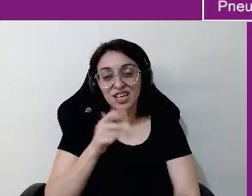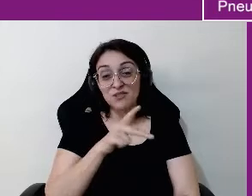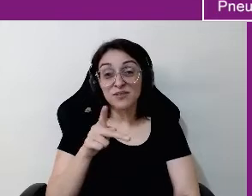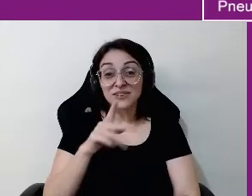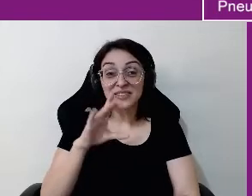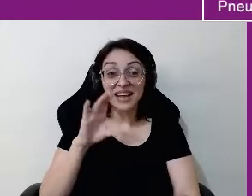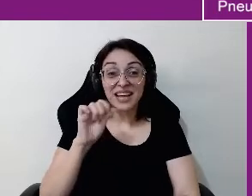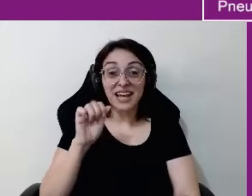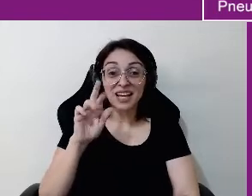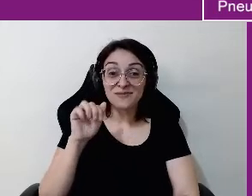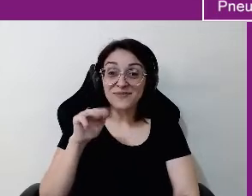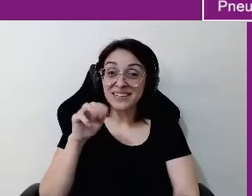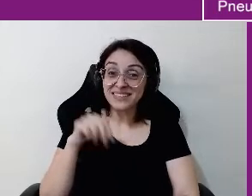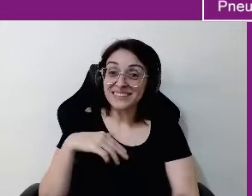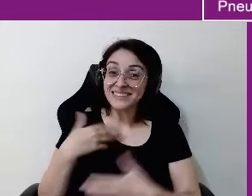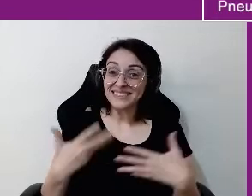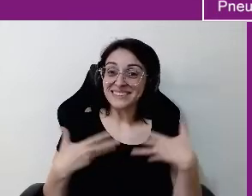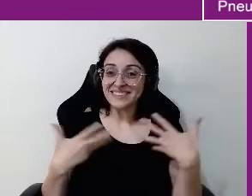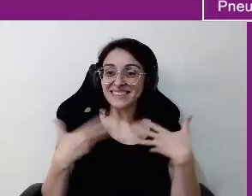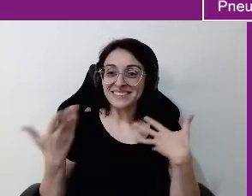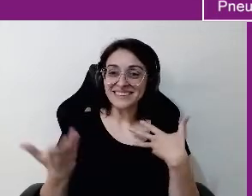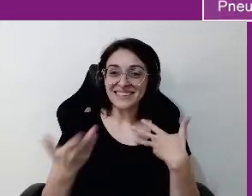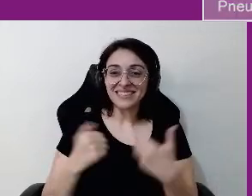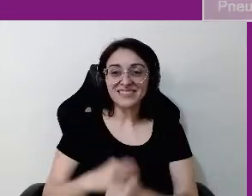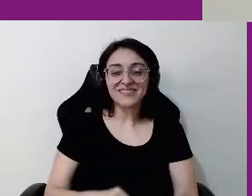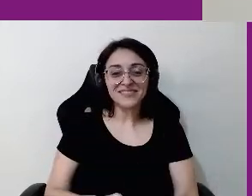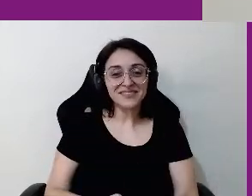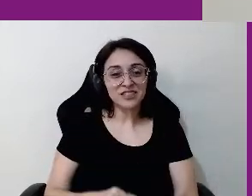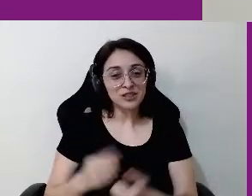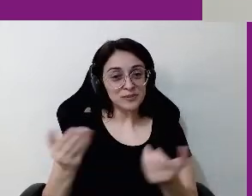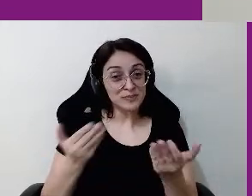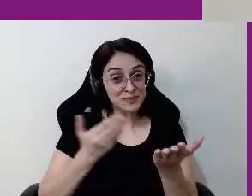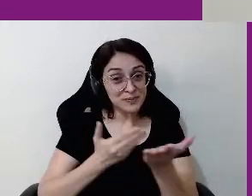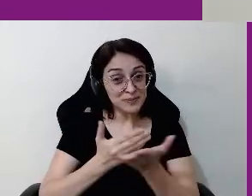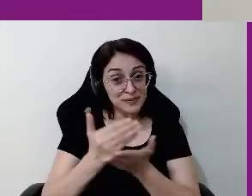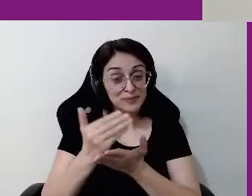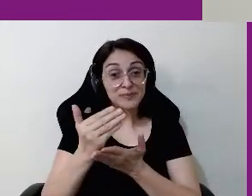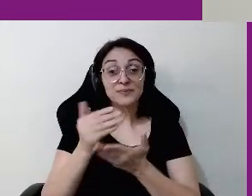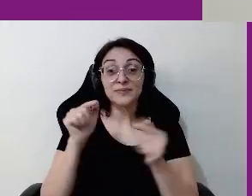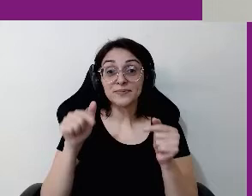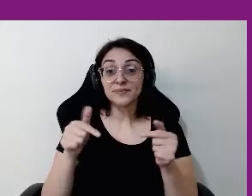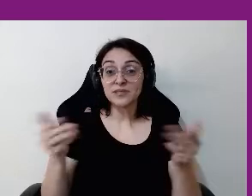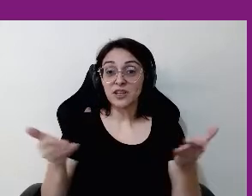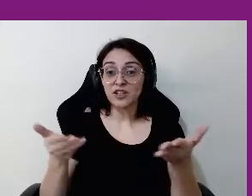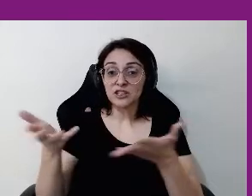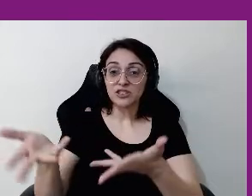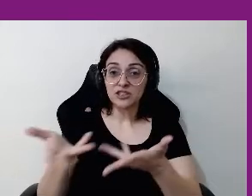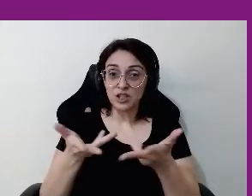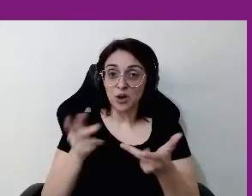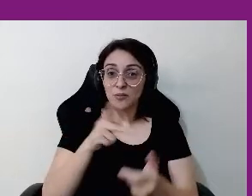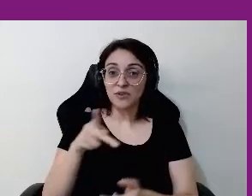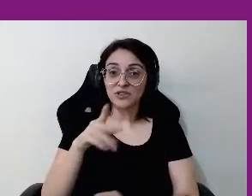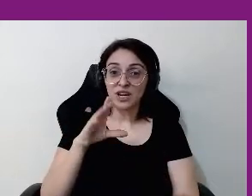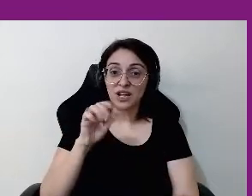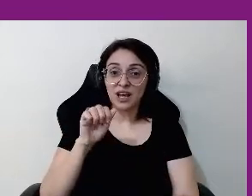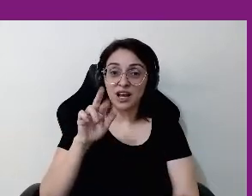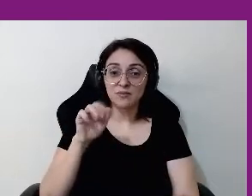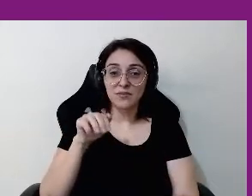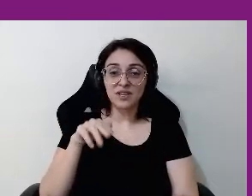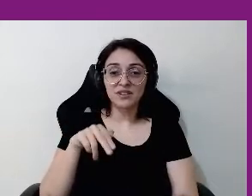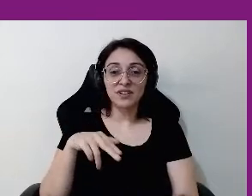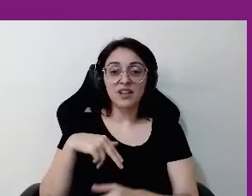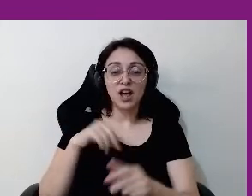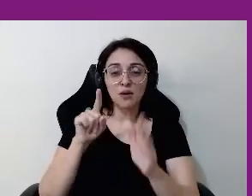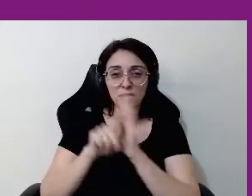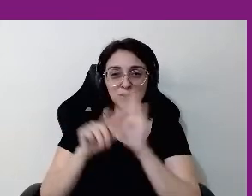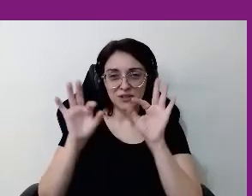Professora Carmen, que alegria a senhora estar aí. Então, vamos dar continuidade e já chamando a professora Carmen, as perguntas nós